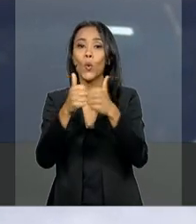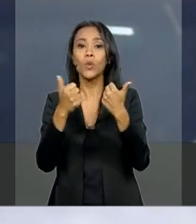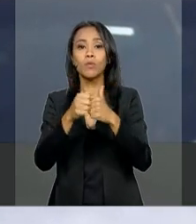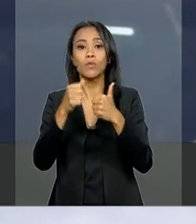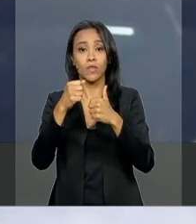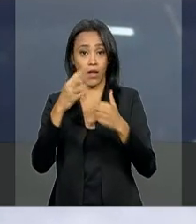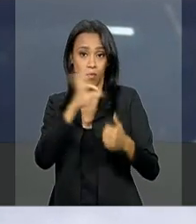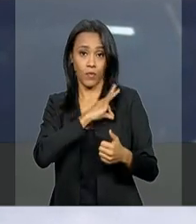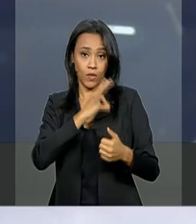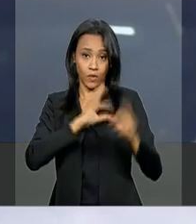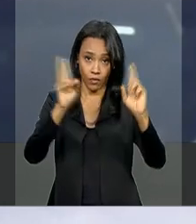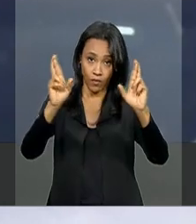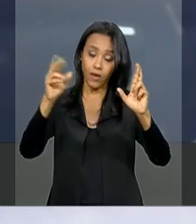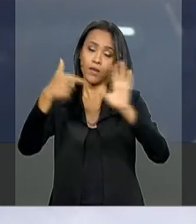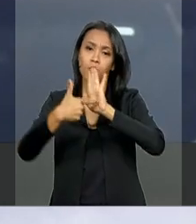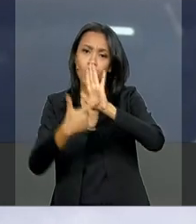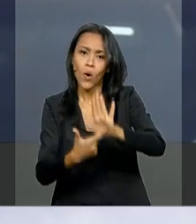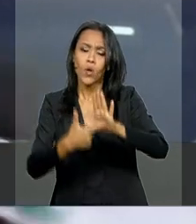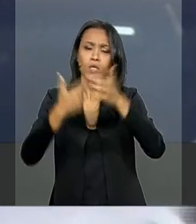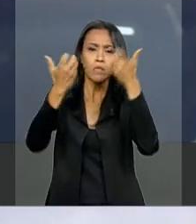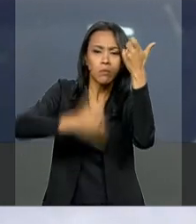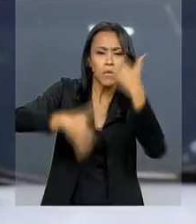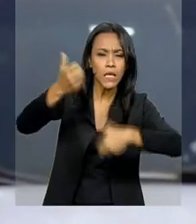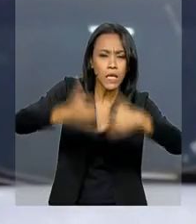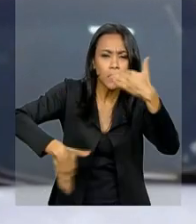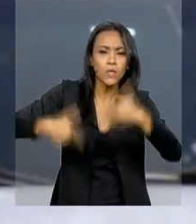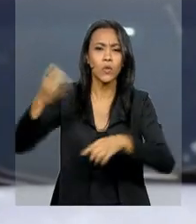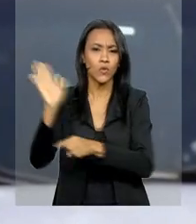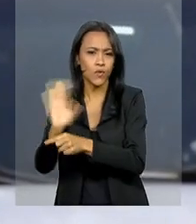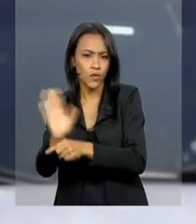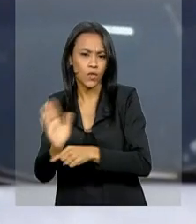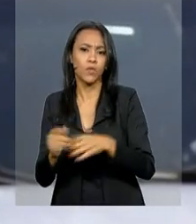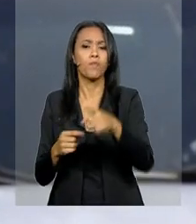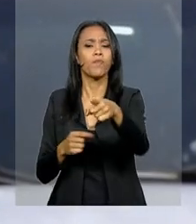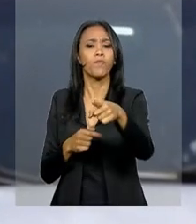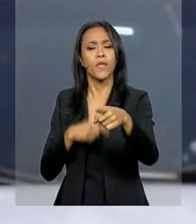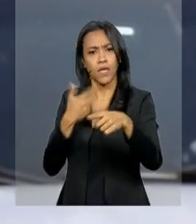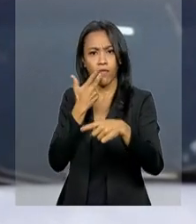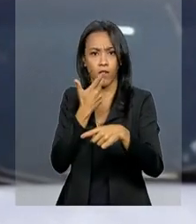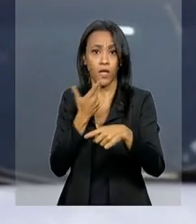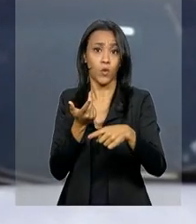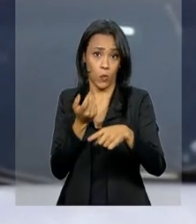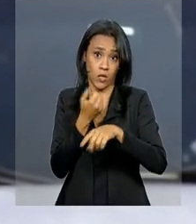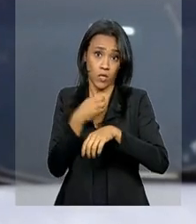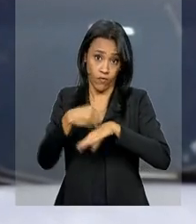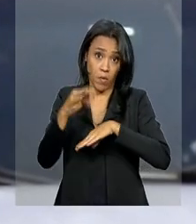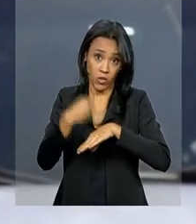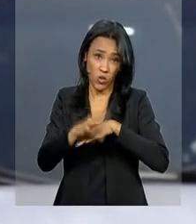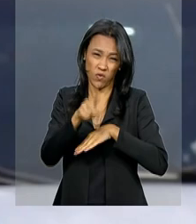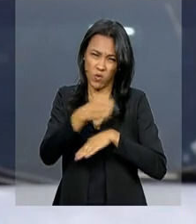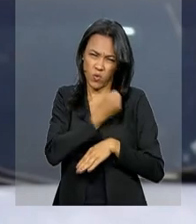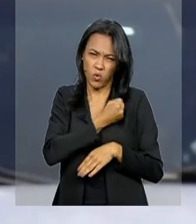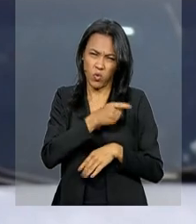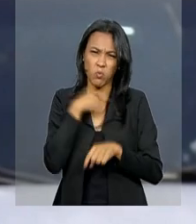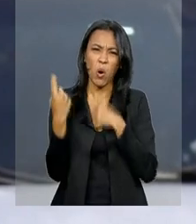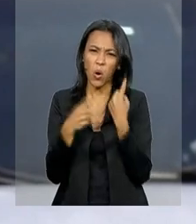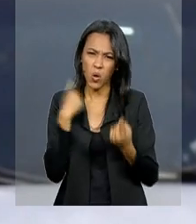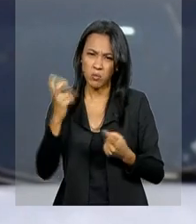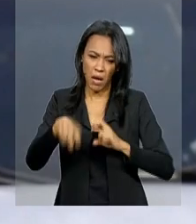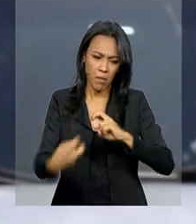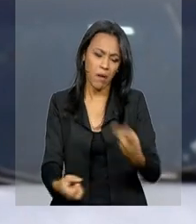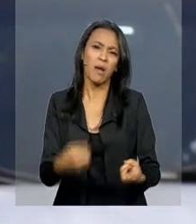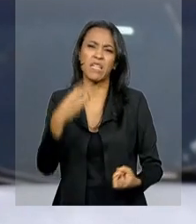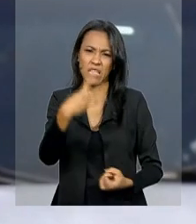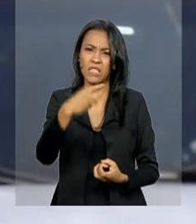com as instruções e conscientizações aos motoristas. E uma das informações passadas lá dentro nesse ônibus foi o número de mortos em rodovias federais